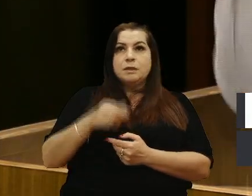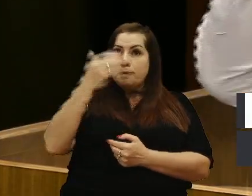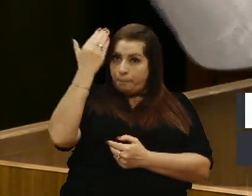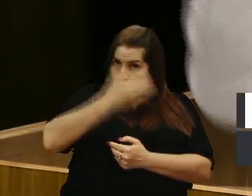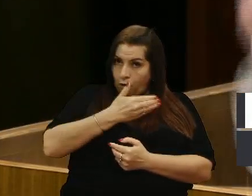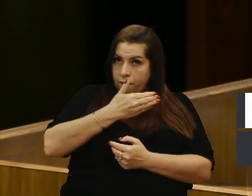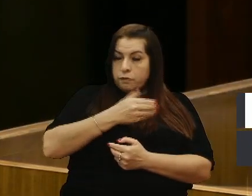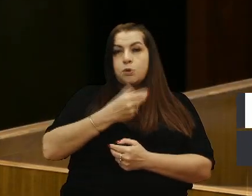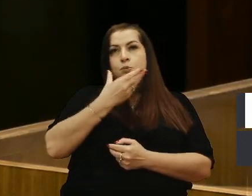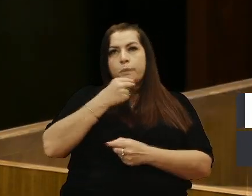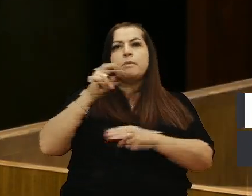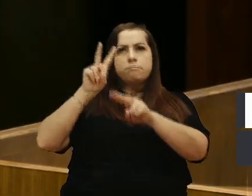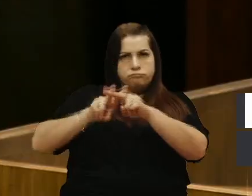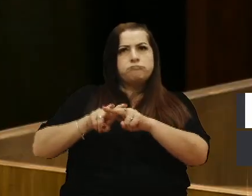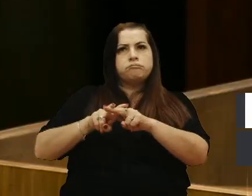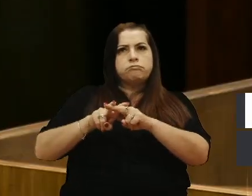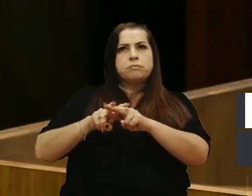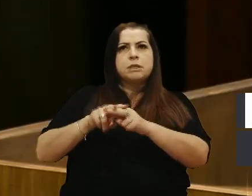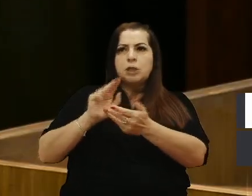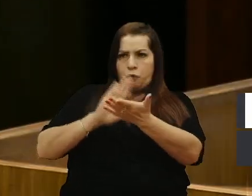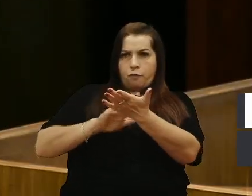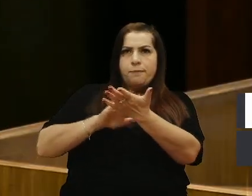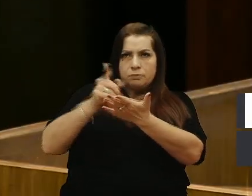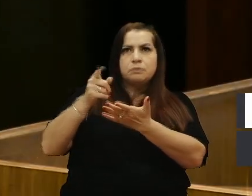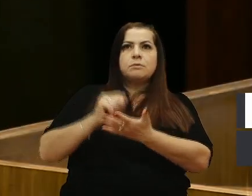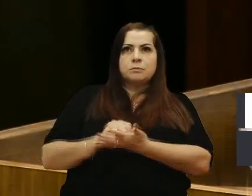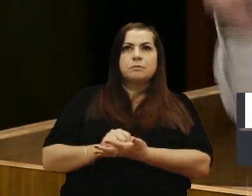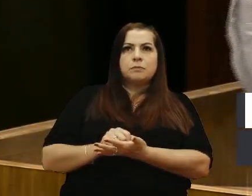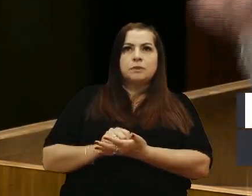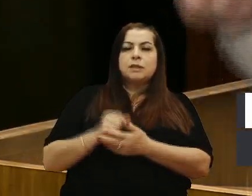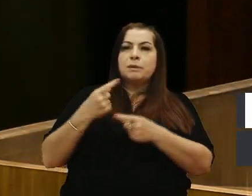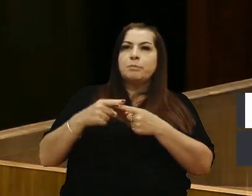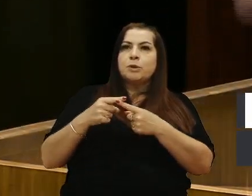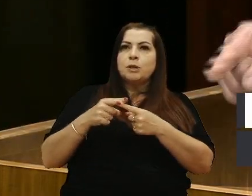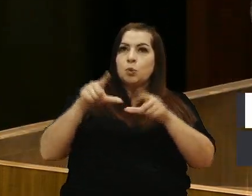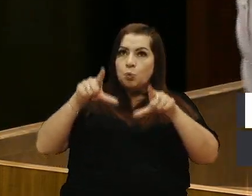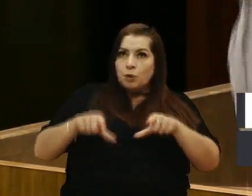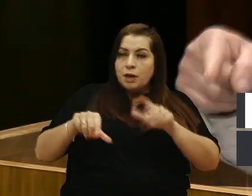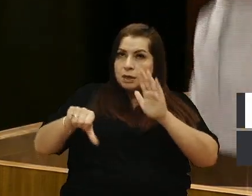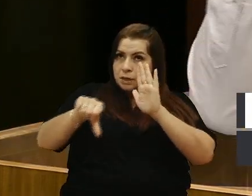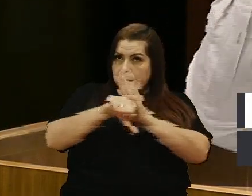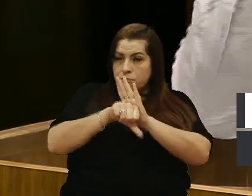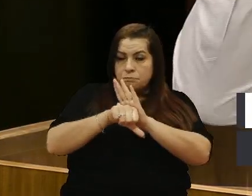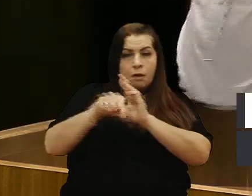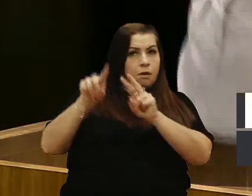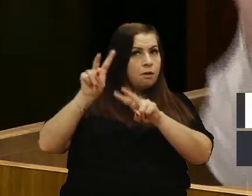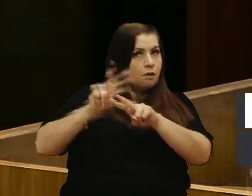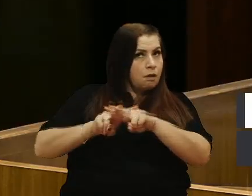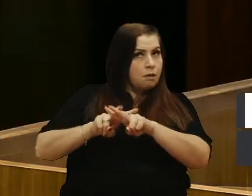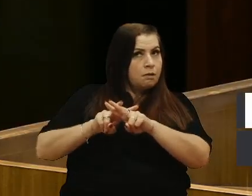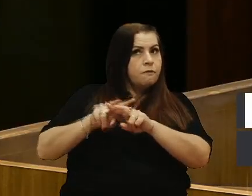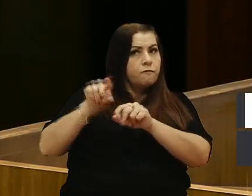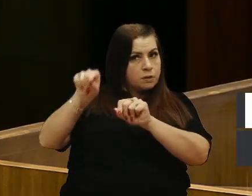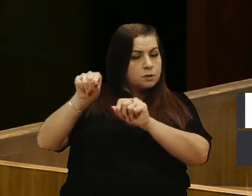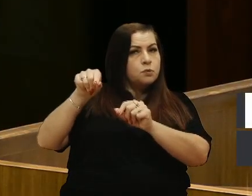Prove e o cara tem que ir para a cadeia e eu vou aplaudir. Porque lugar de criminoso é na cadeia pagando seus